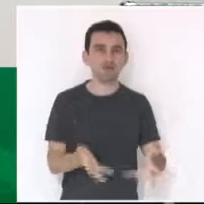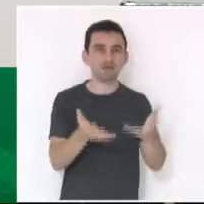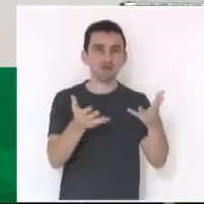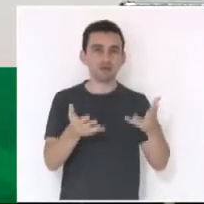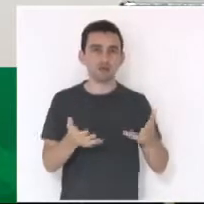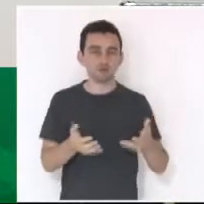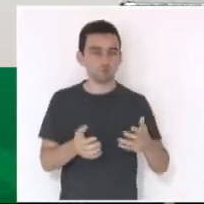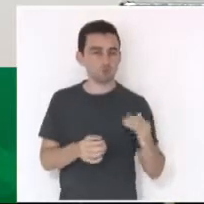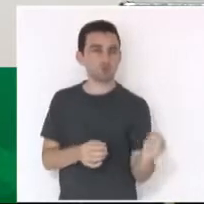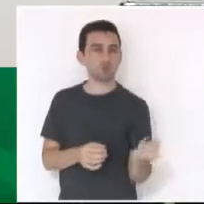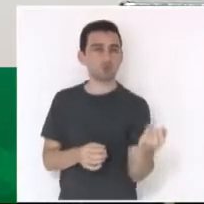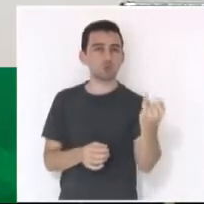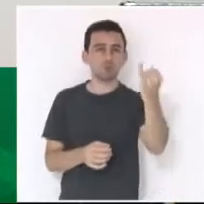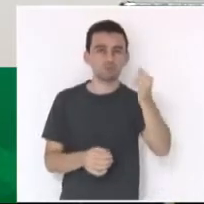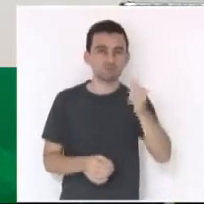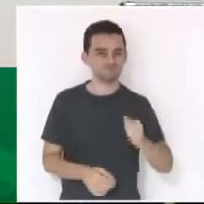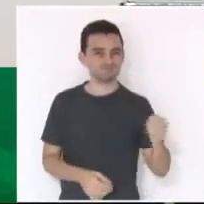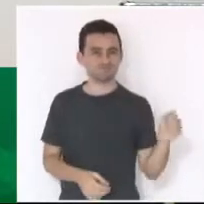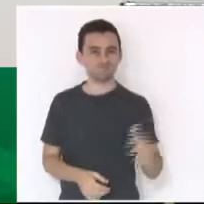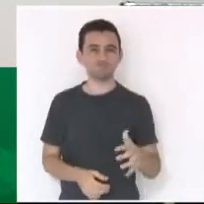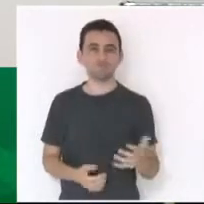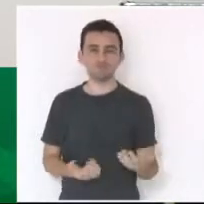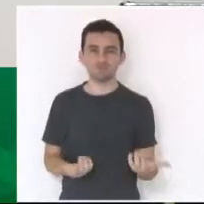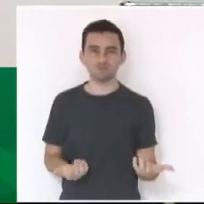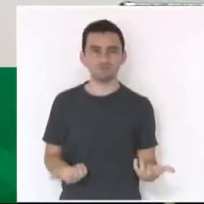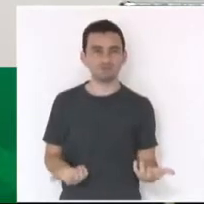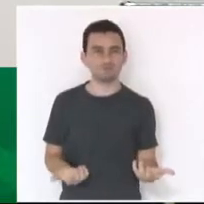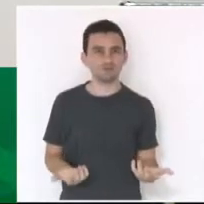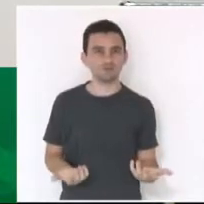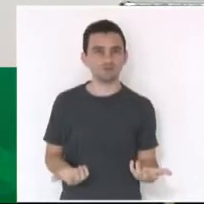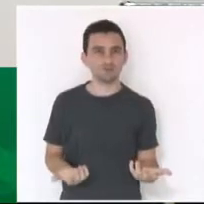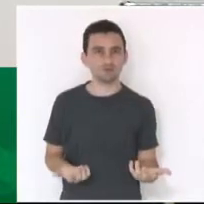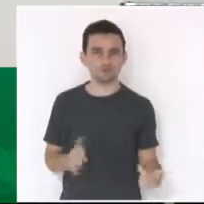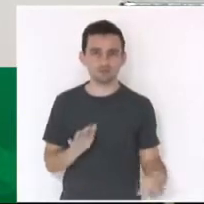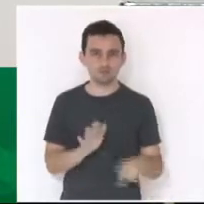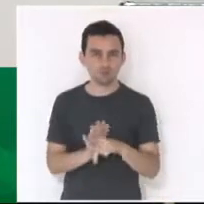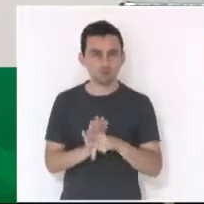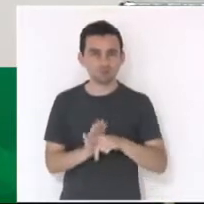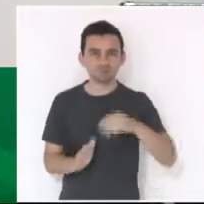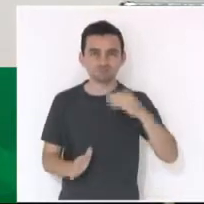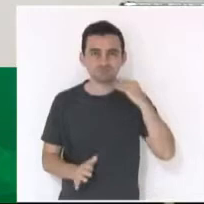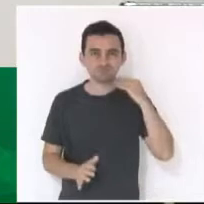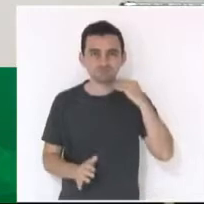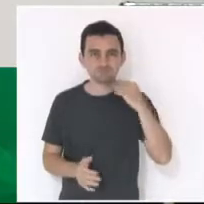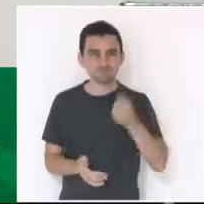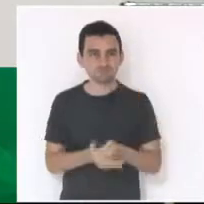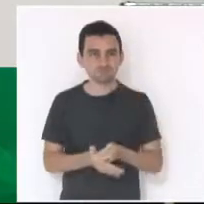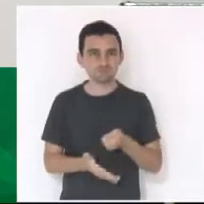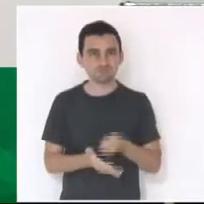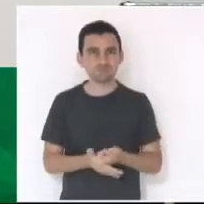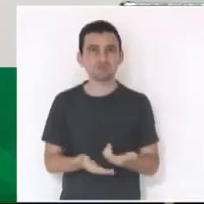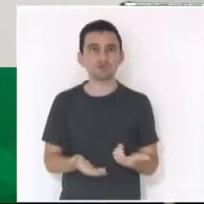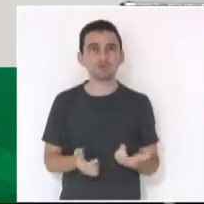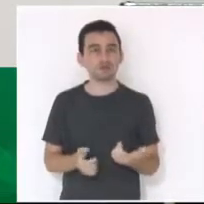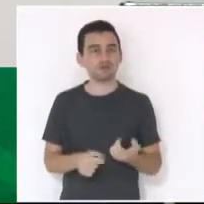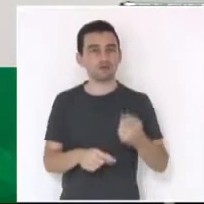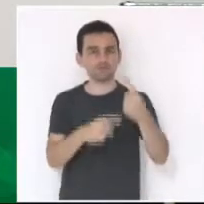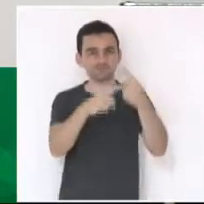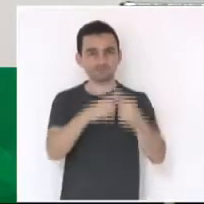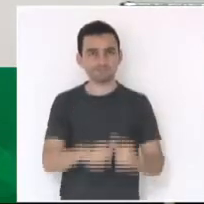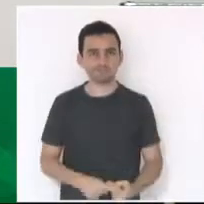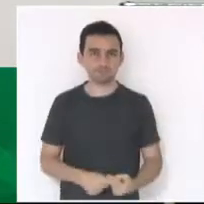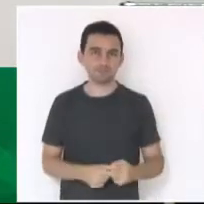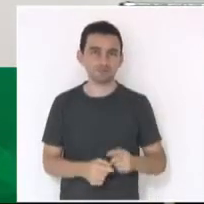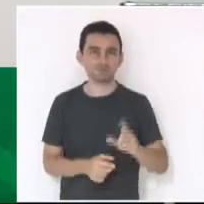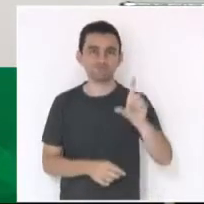juros abusivos cobrados pelo sistema financeiro seja nos financiamentos ou nos